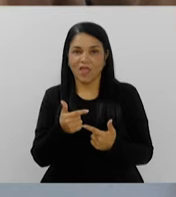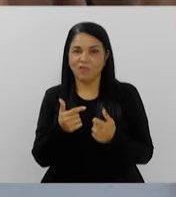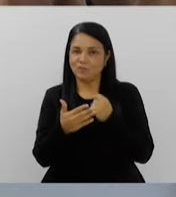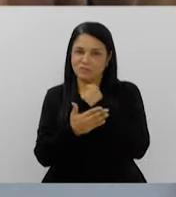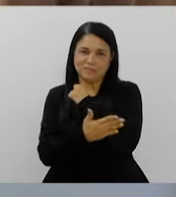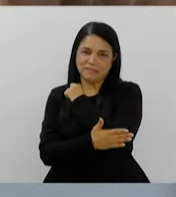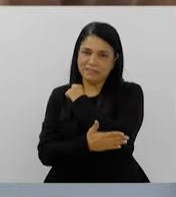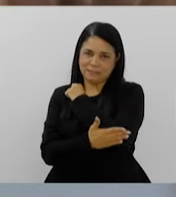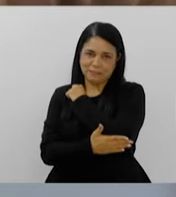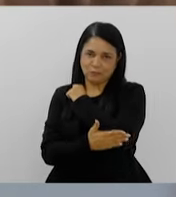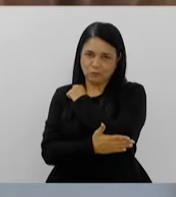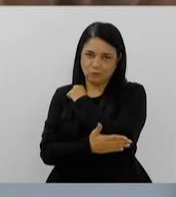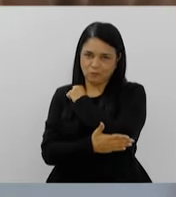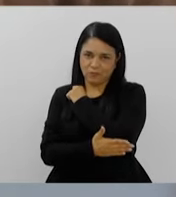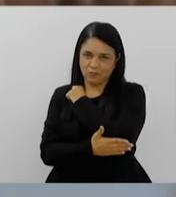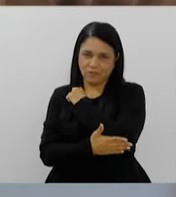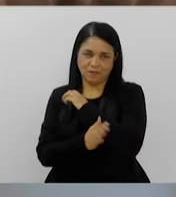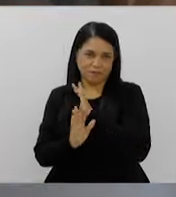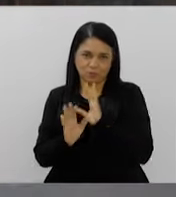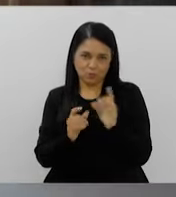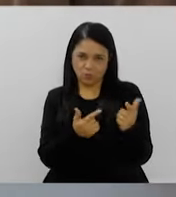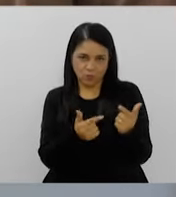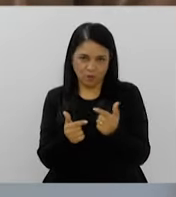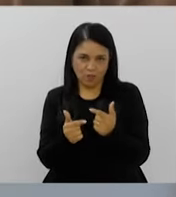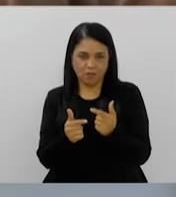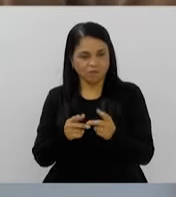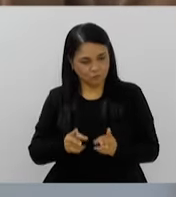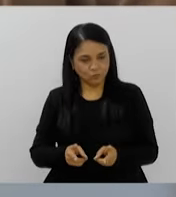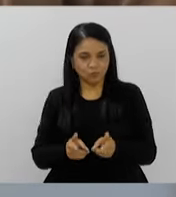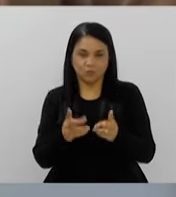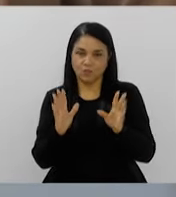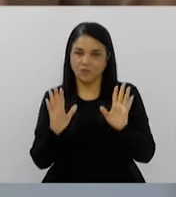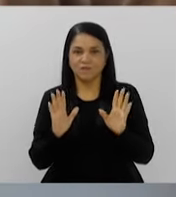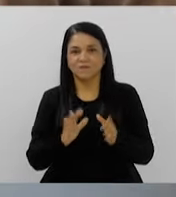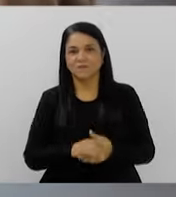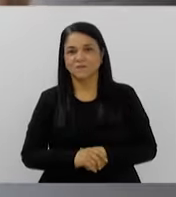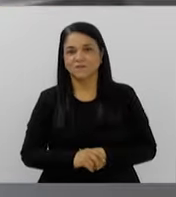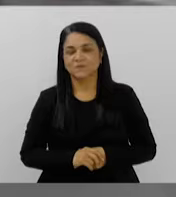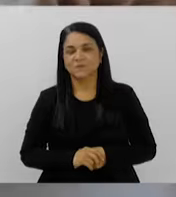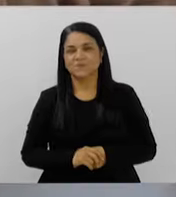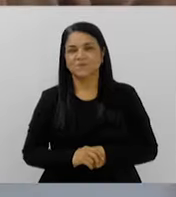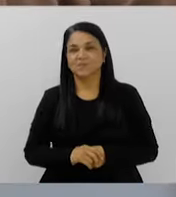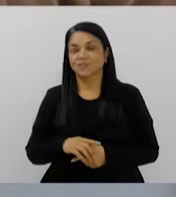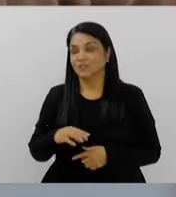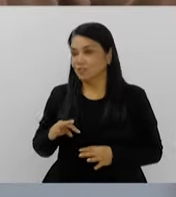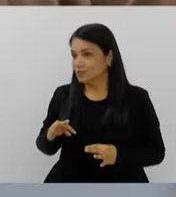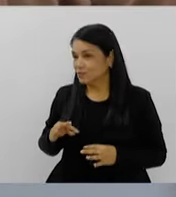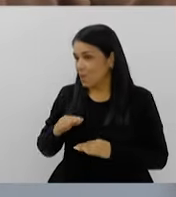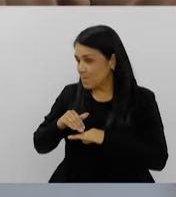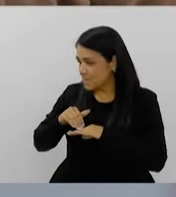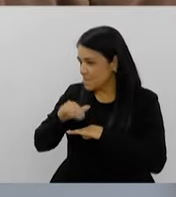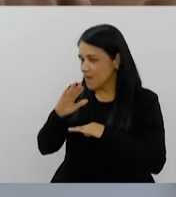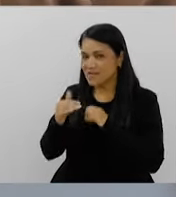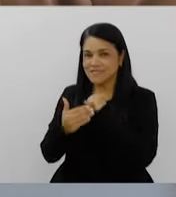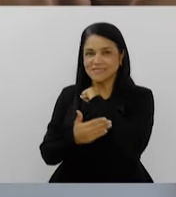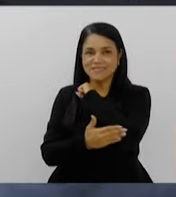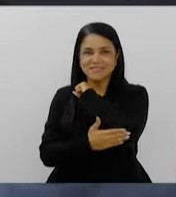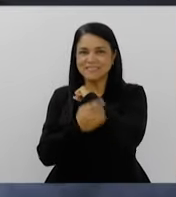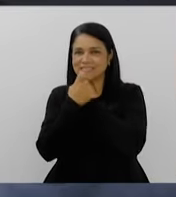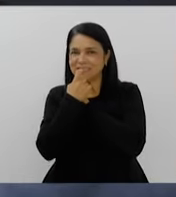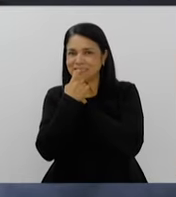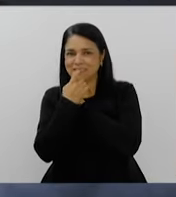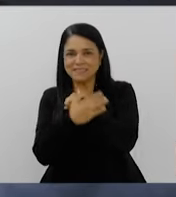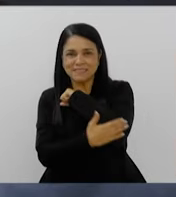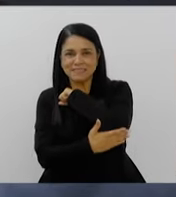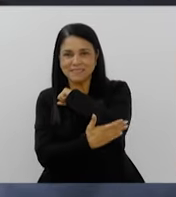ciúme, mas vamos em frente. O mais ciumento de todos da CCJ